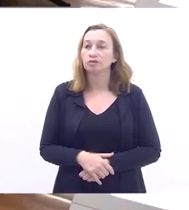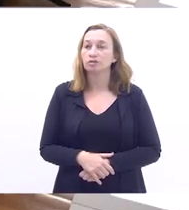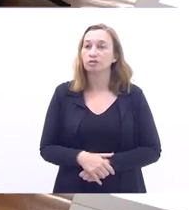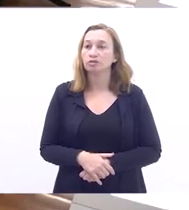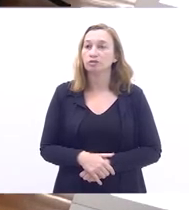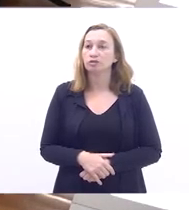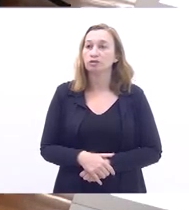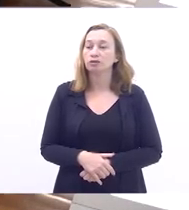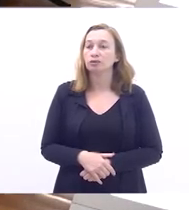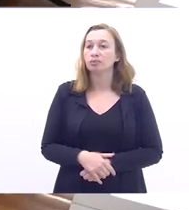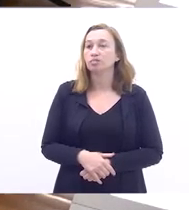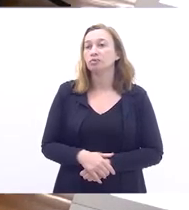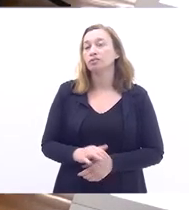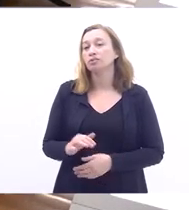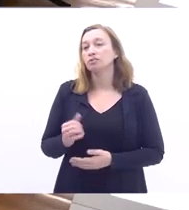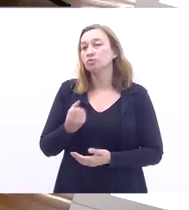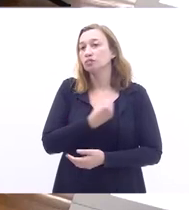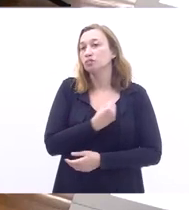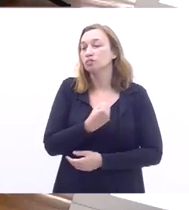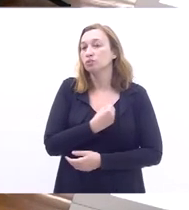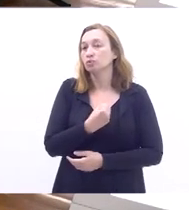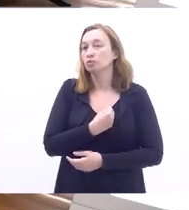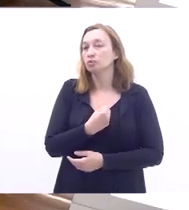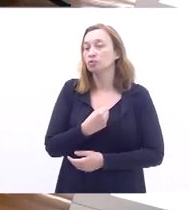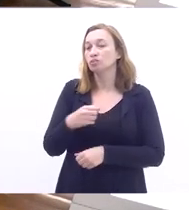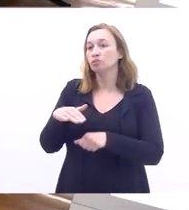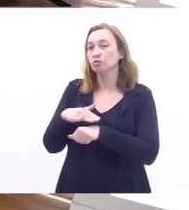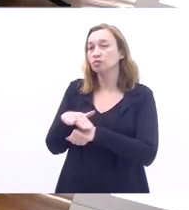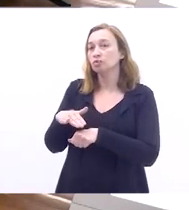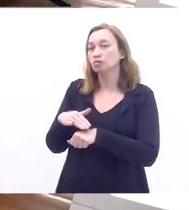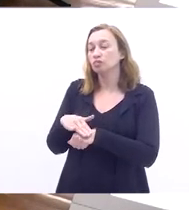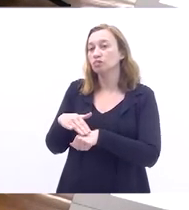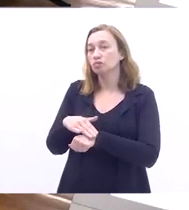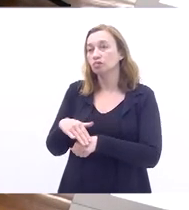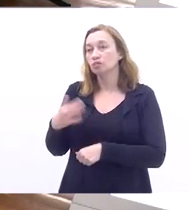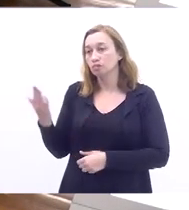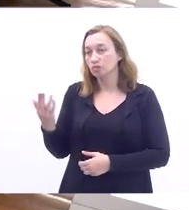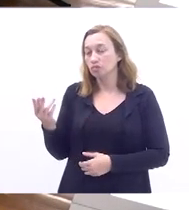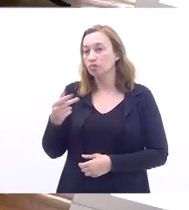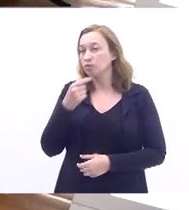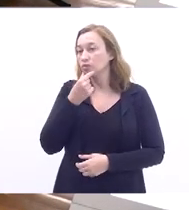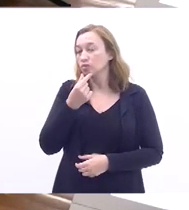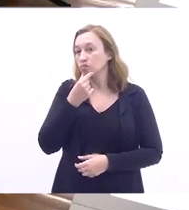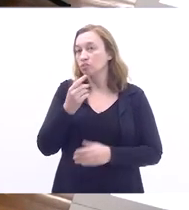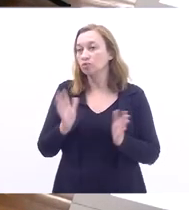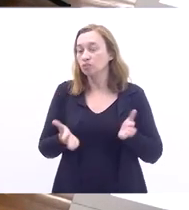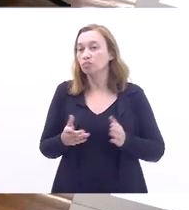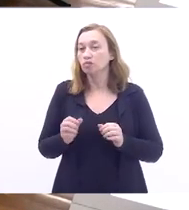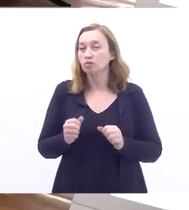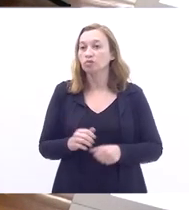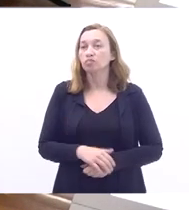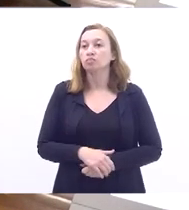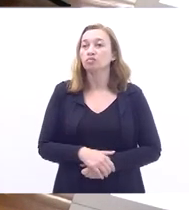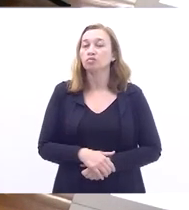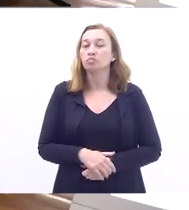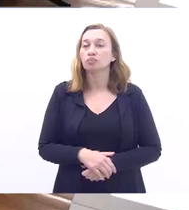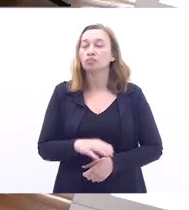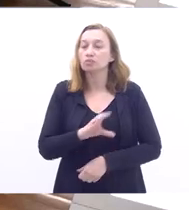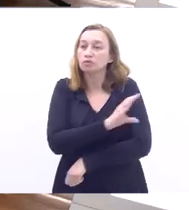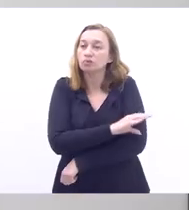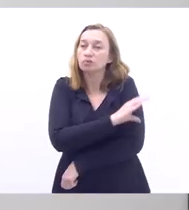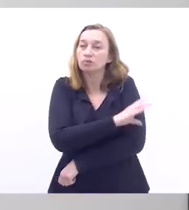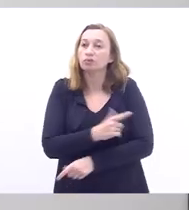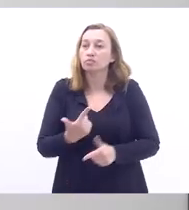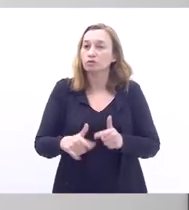e o meu contato com os meninos e a conversa com eles aqui hoje e deixar entrar uma coisa em campo não